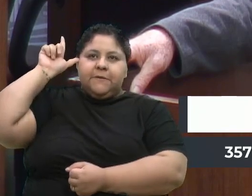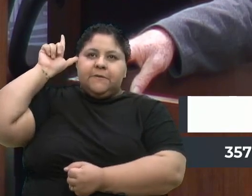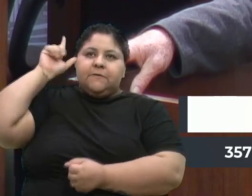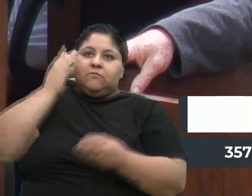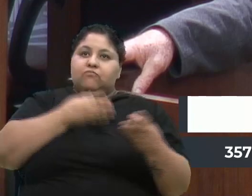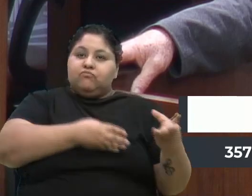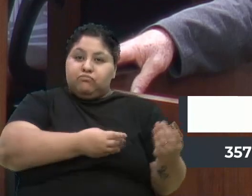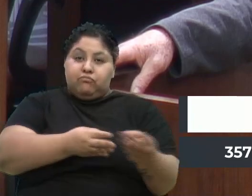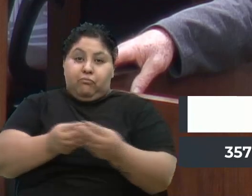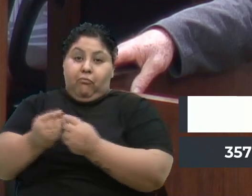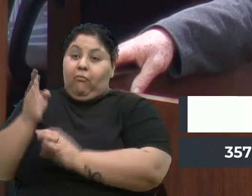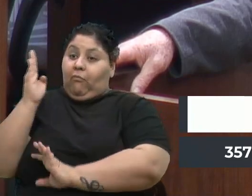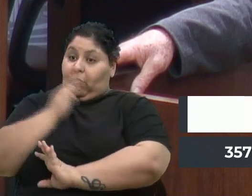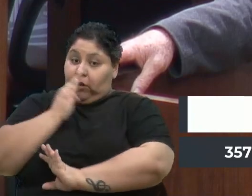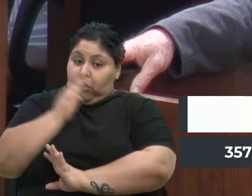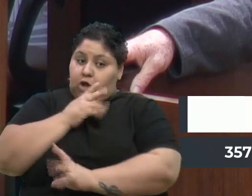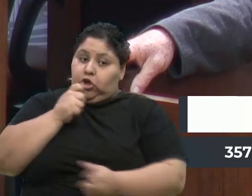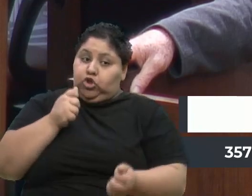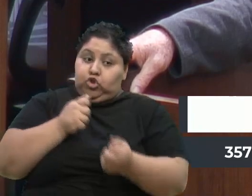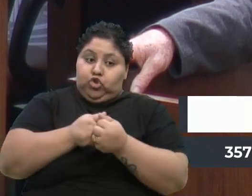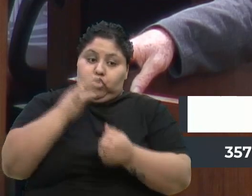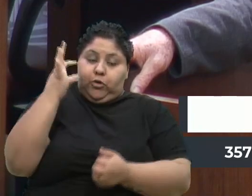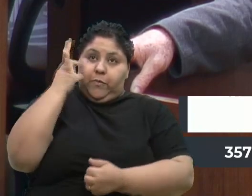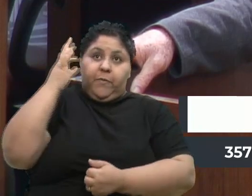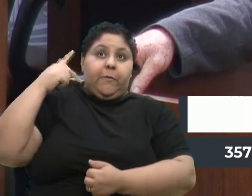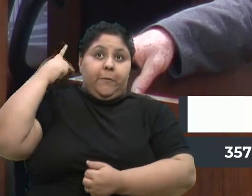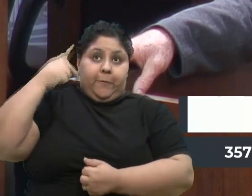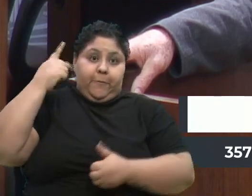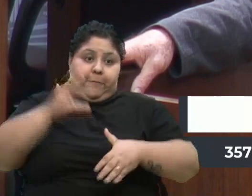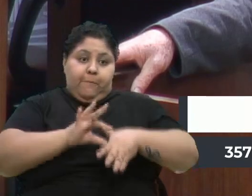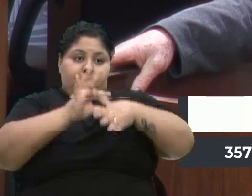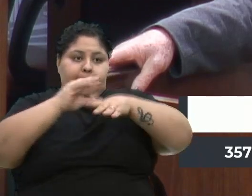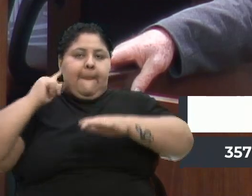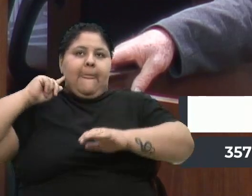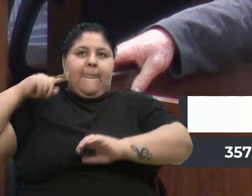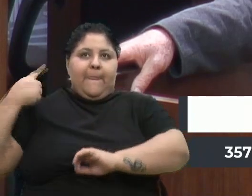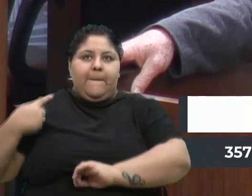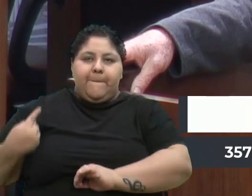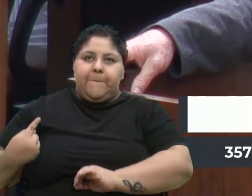muito concorrido, com a presença de vereadores, lideranças, deputados,